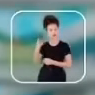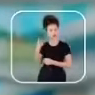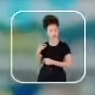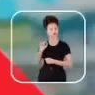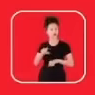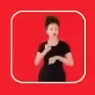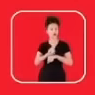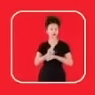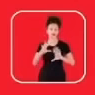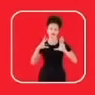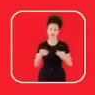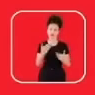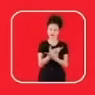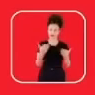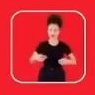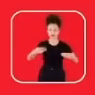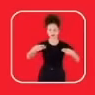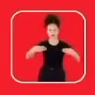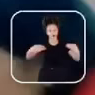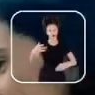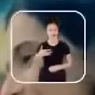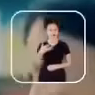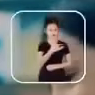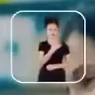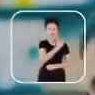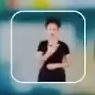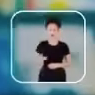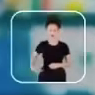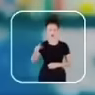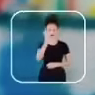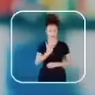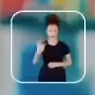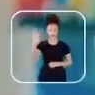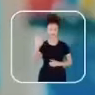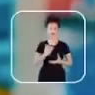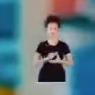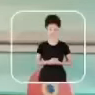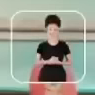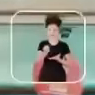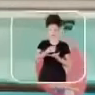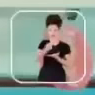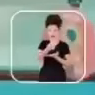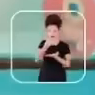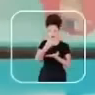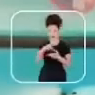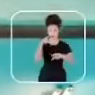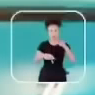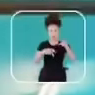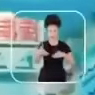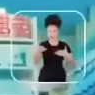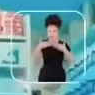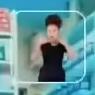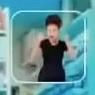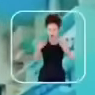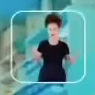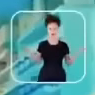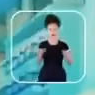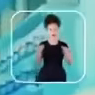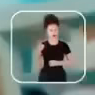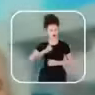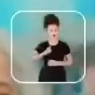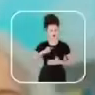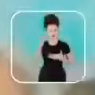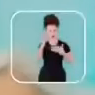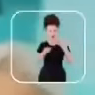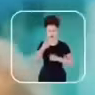grande centralizador de renda essa ideia que é a ideia do Lula que é a ideia da esquerda de que o governo vai resolver os problemas o governo vai